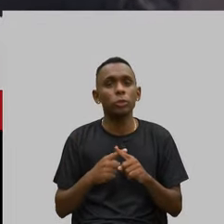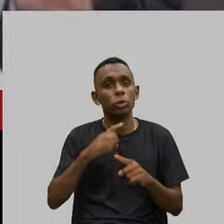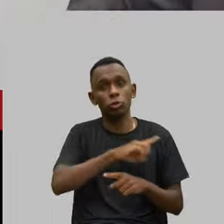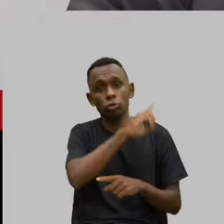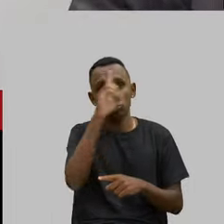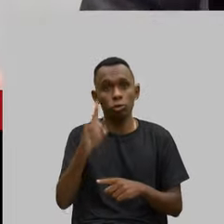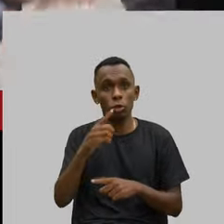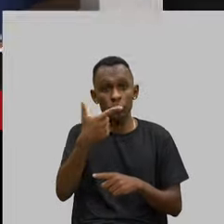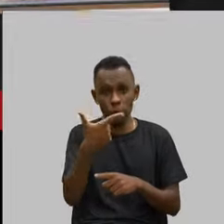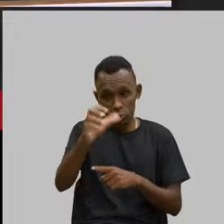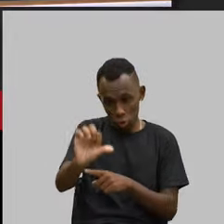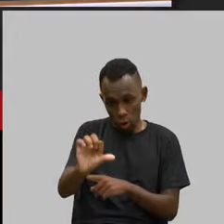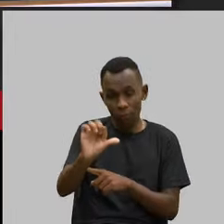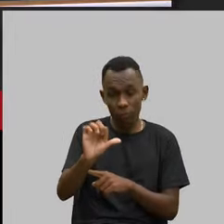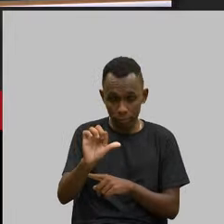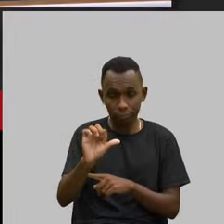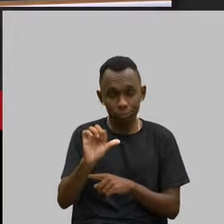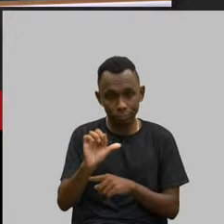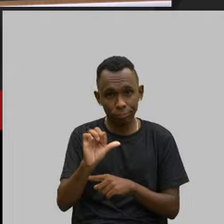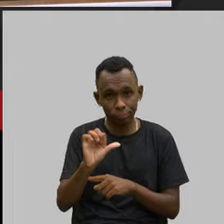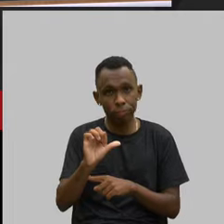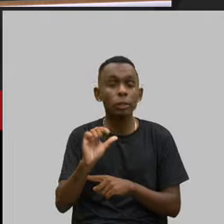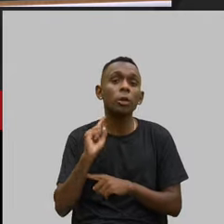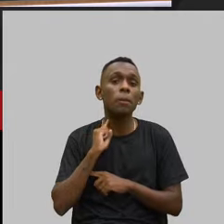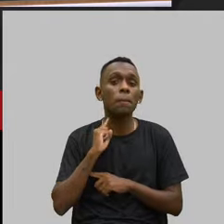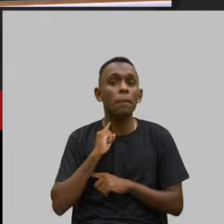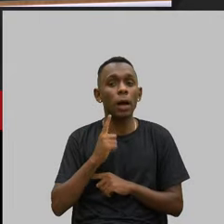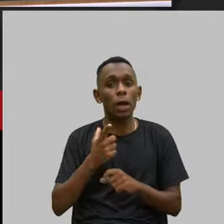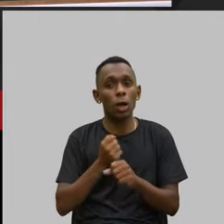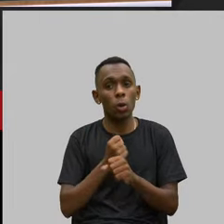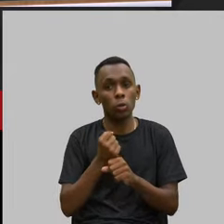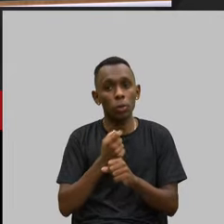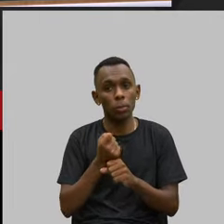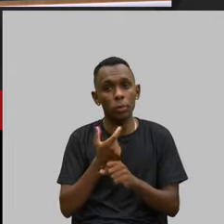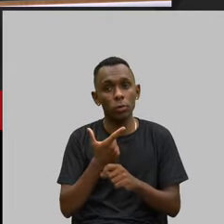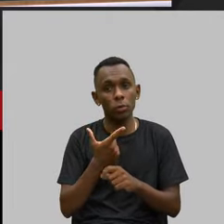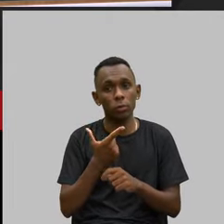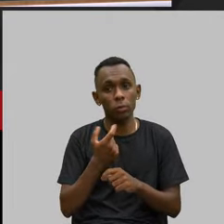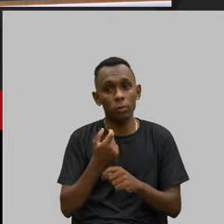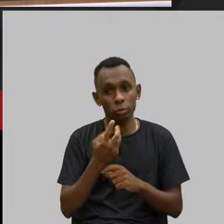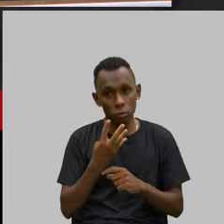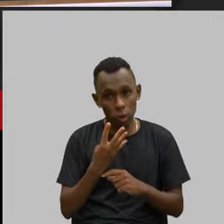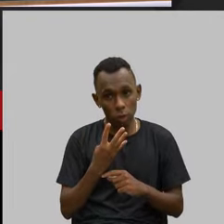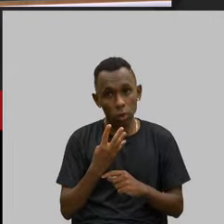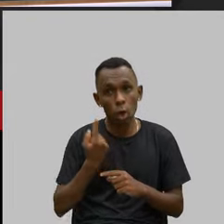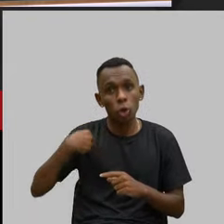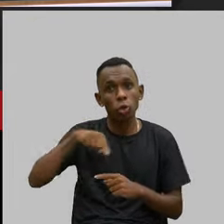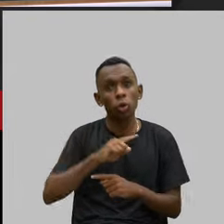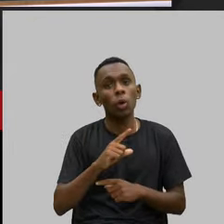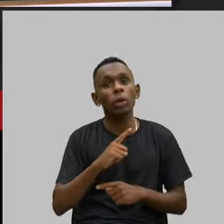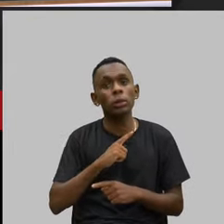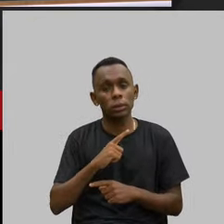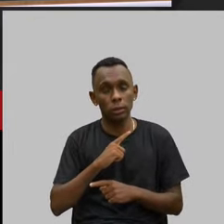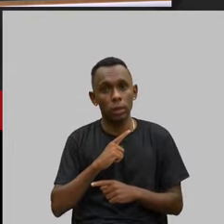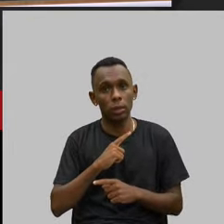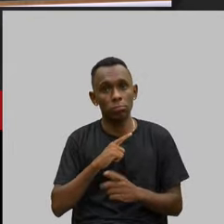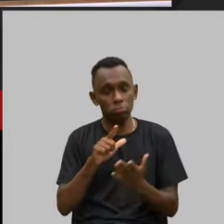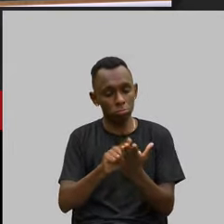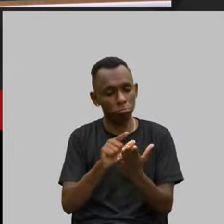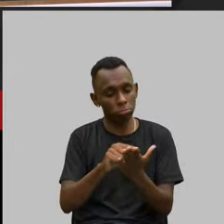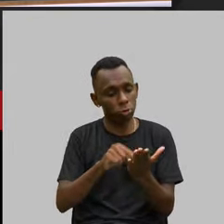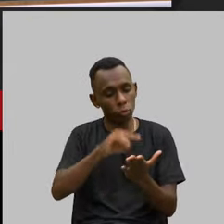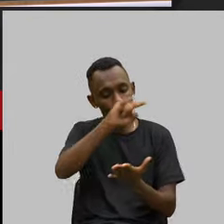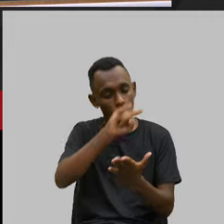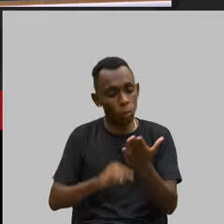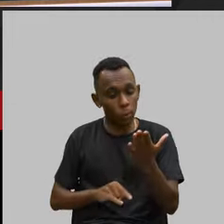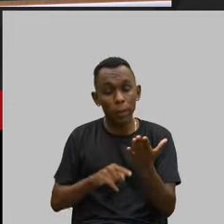29 de maio de 2024 nós temos aqui em mãos eh um